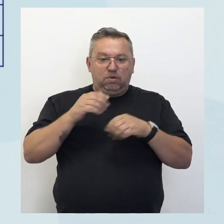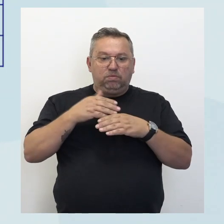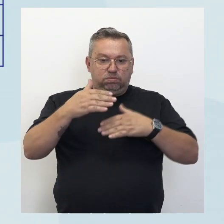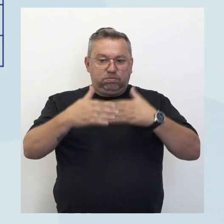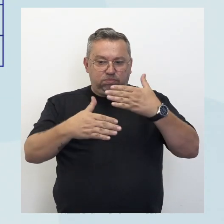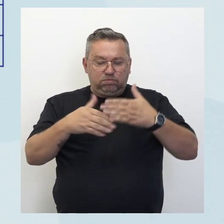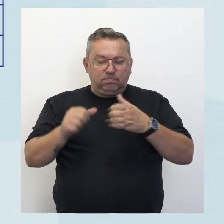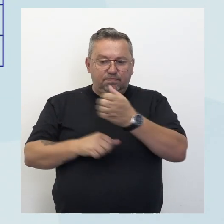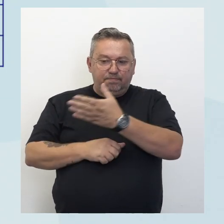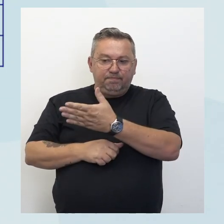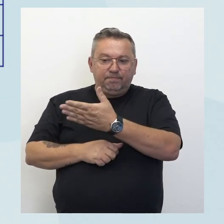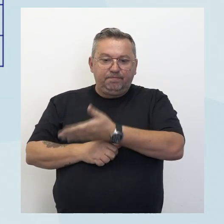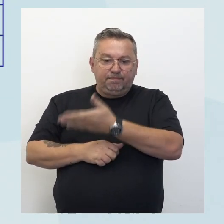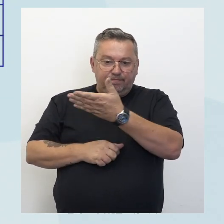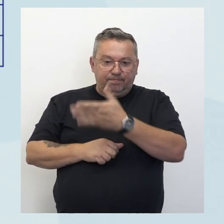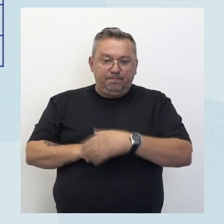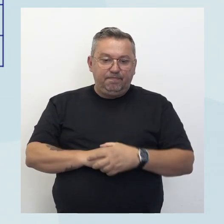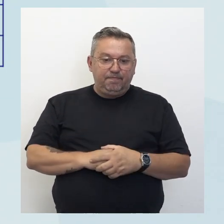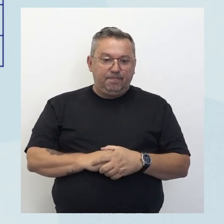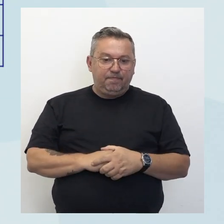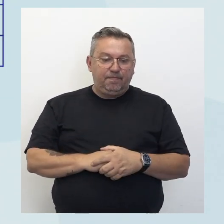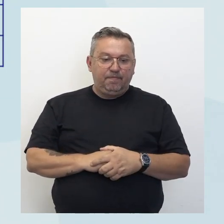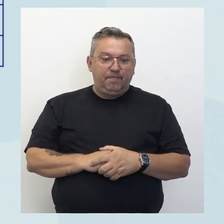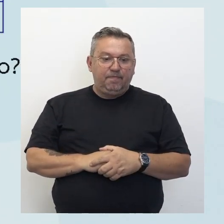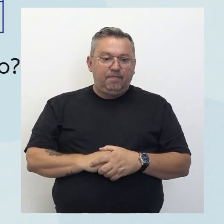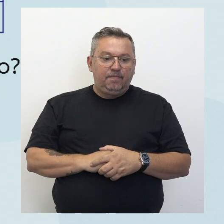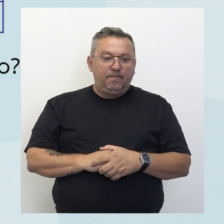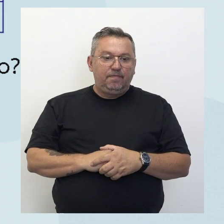resolução para eles verem, por favor. Se quiser printar o próximo, por gentileza.